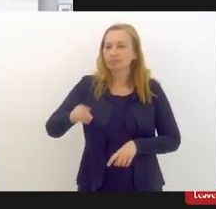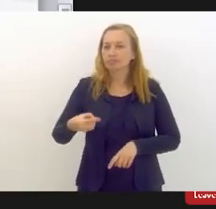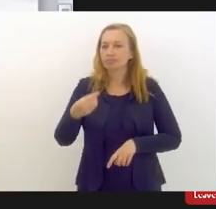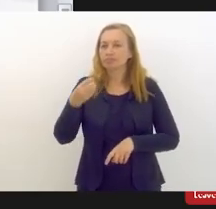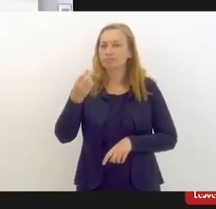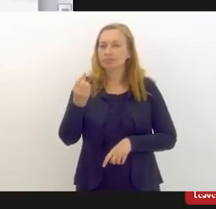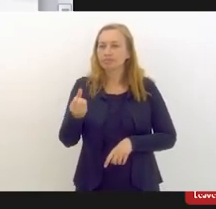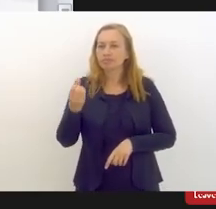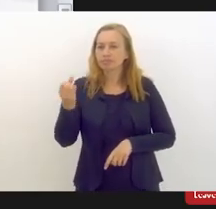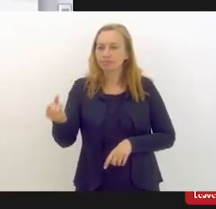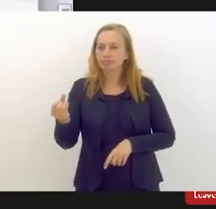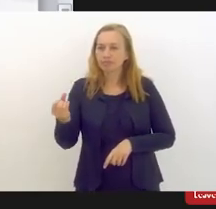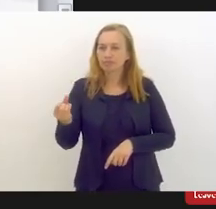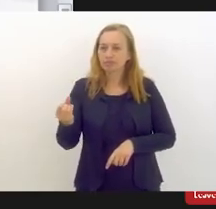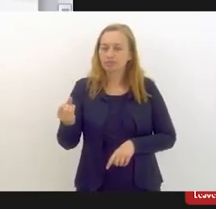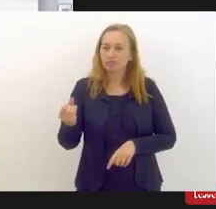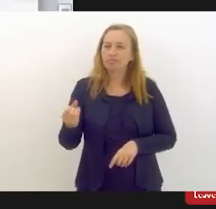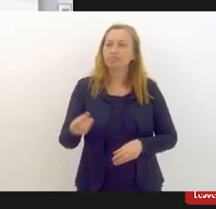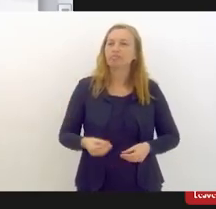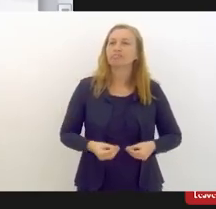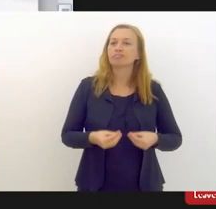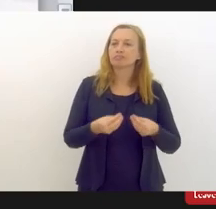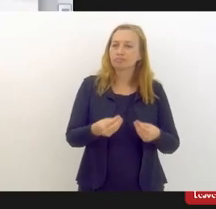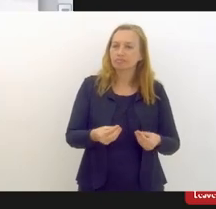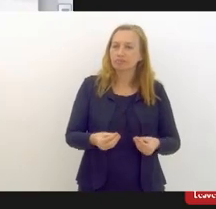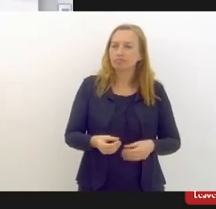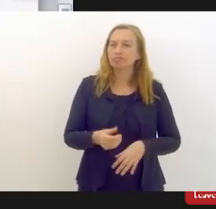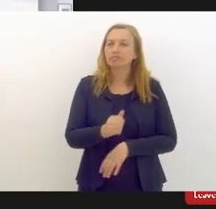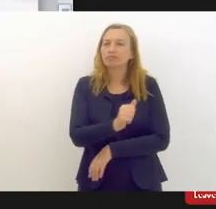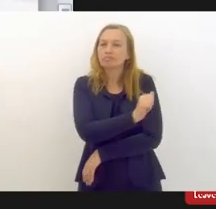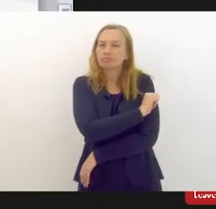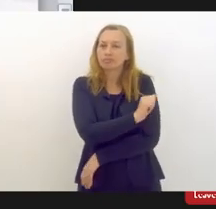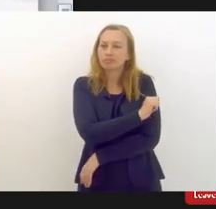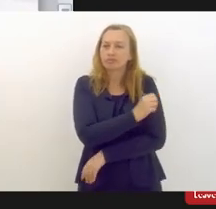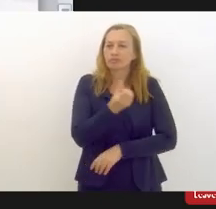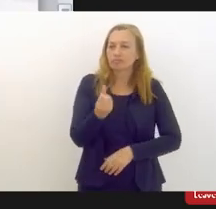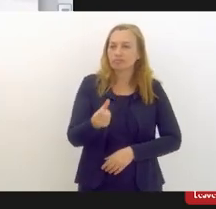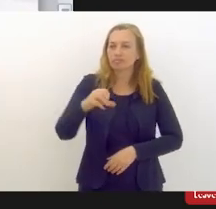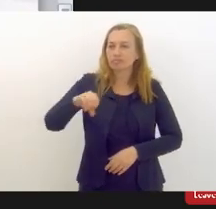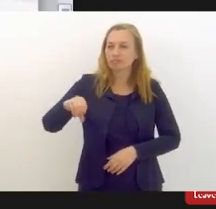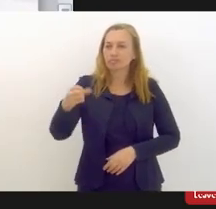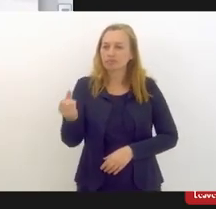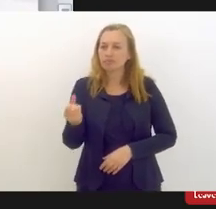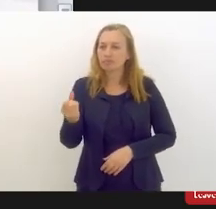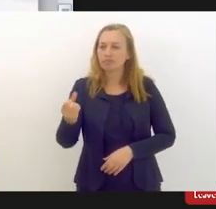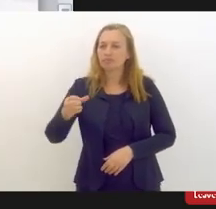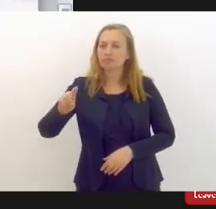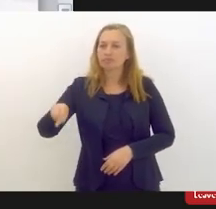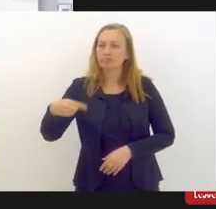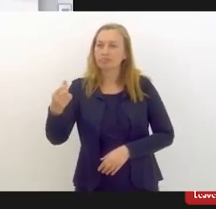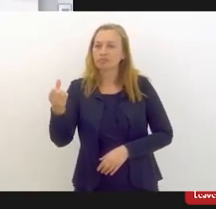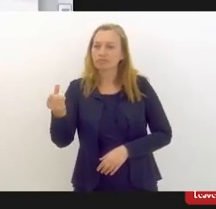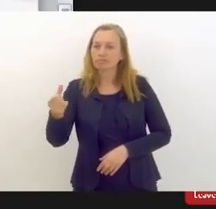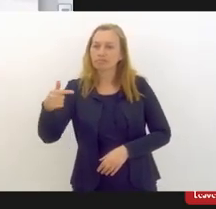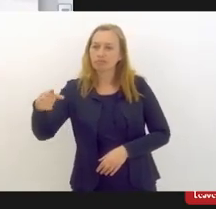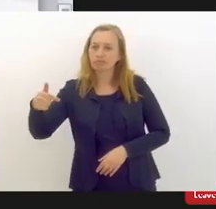30.066 equipamentos adquiridos, beneficiando 1.199 escolas